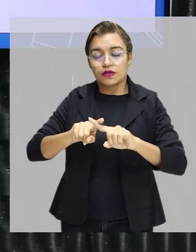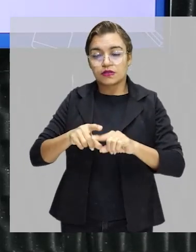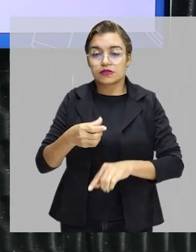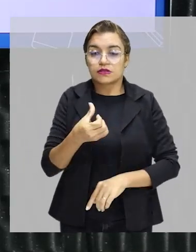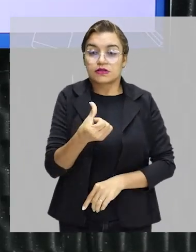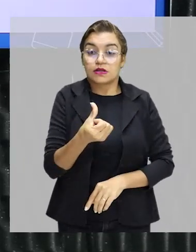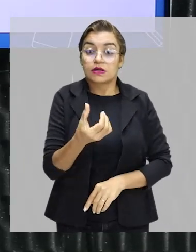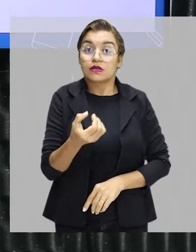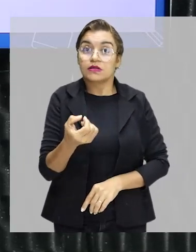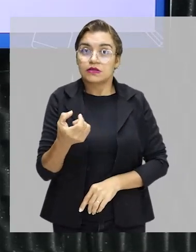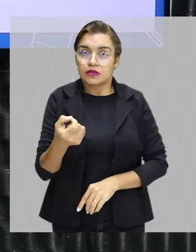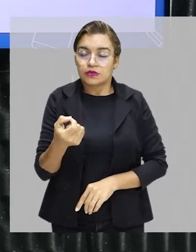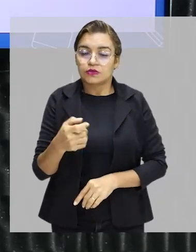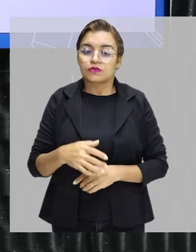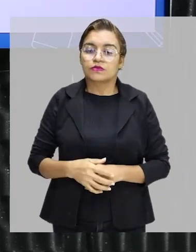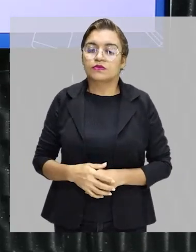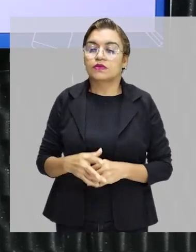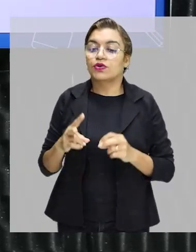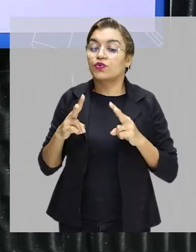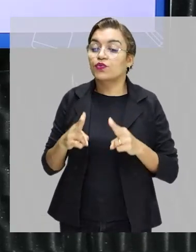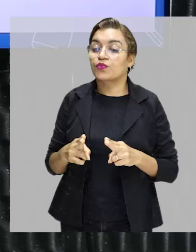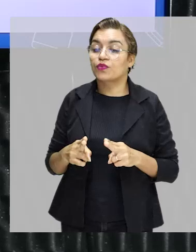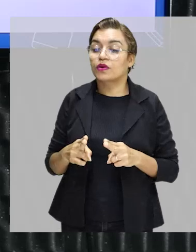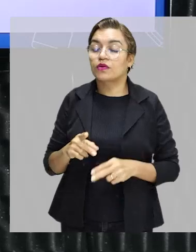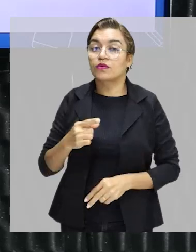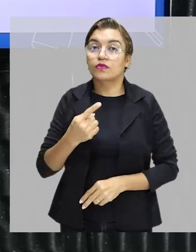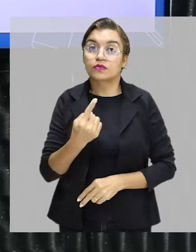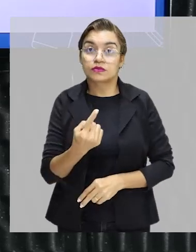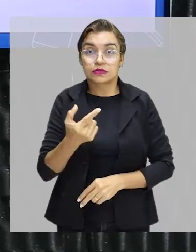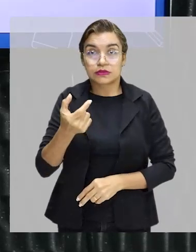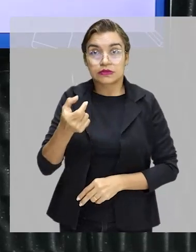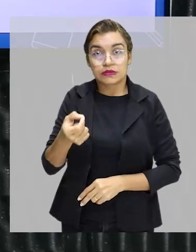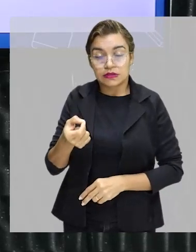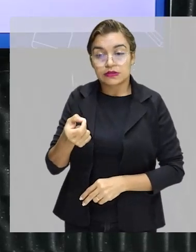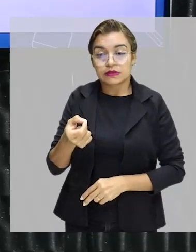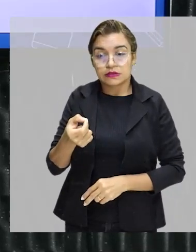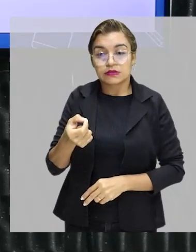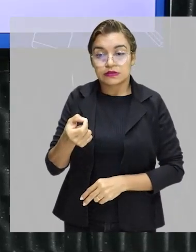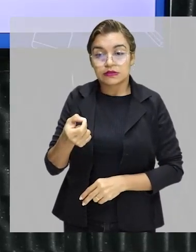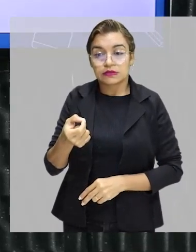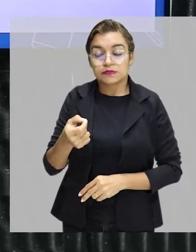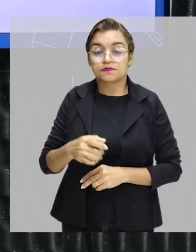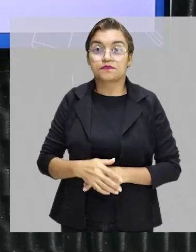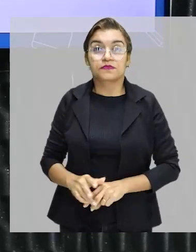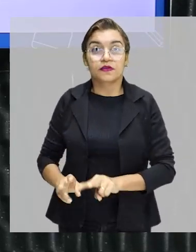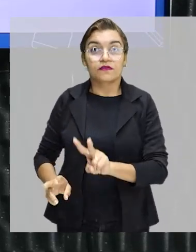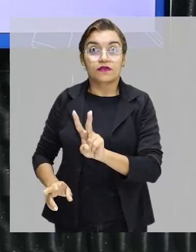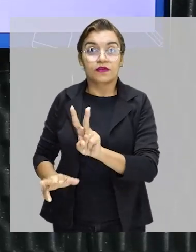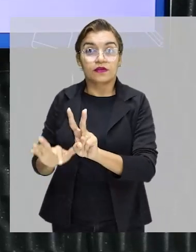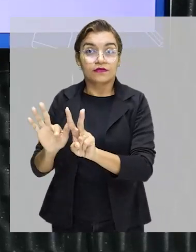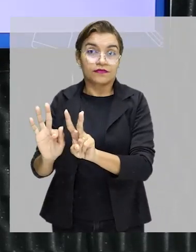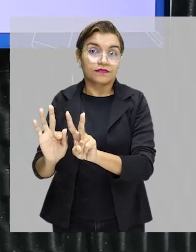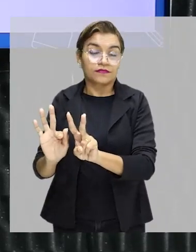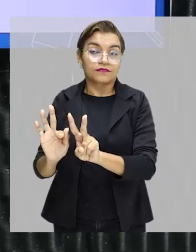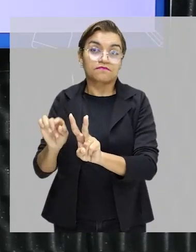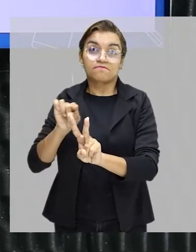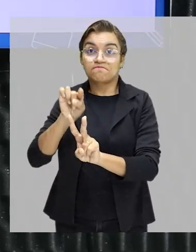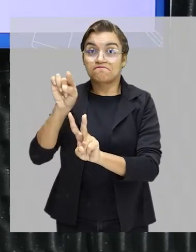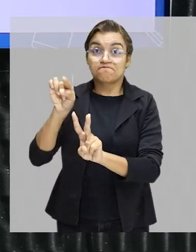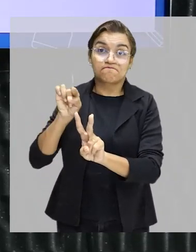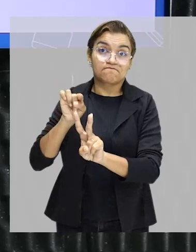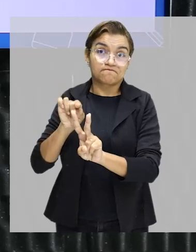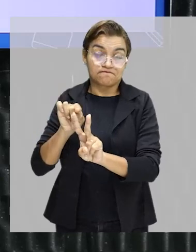inicial, 600, certo? A concentração final vale 10. O volume final que nós